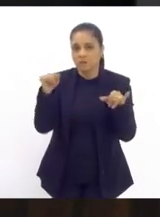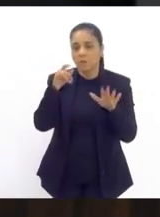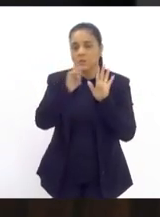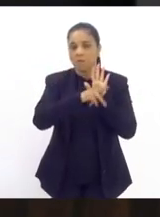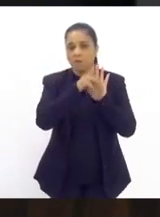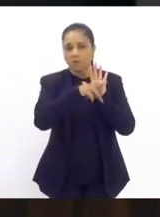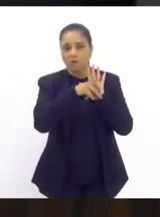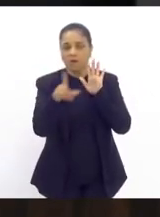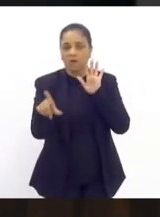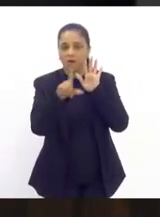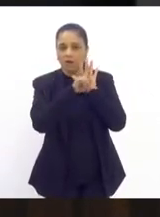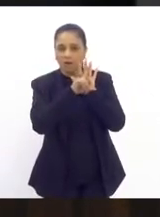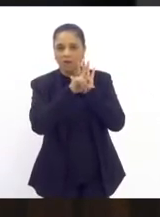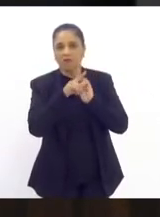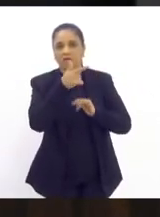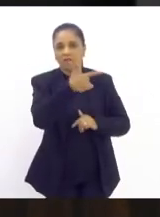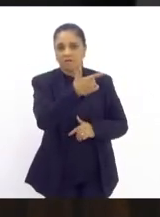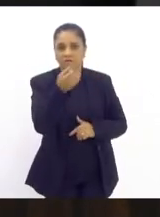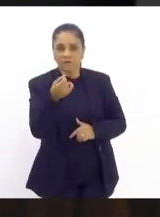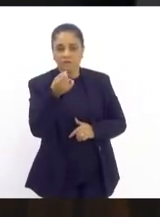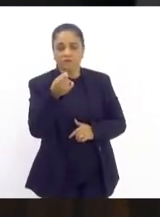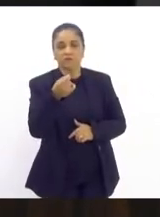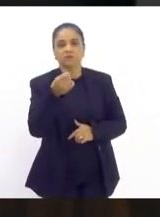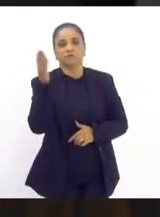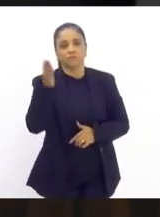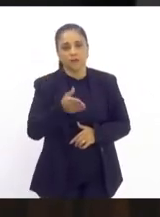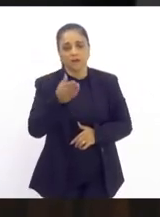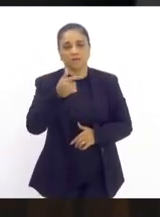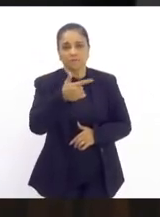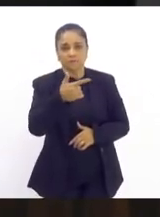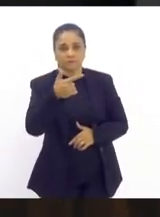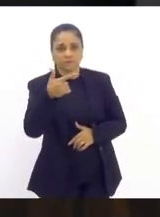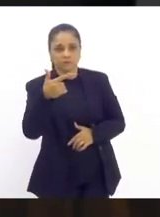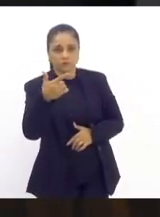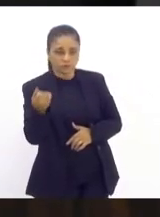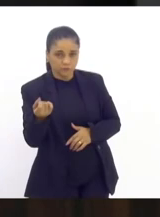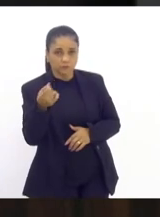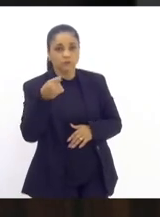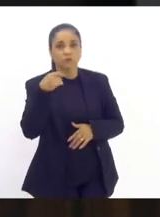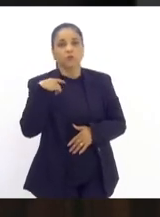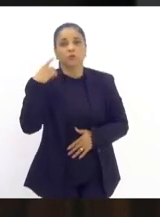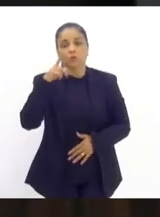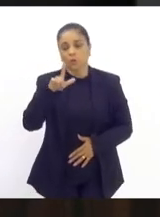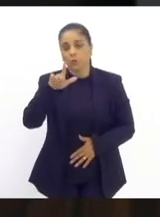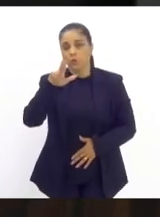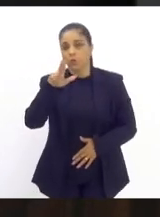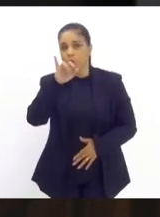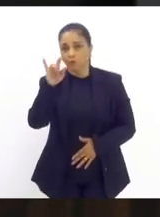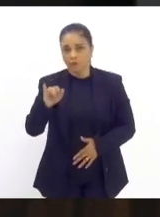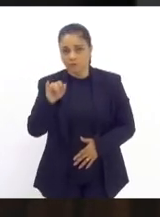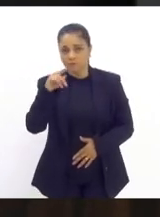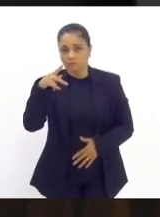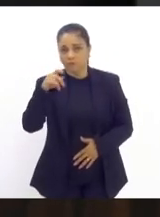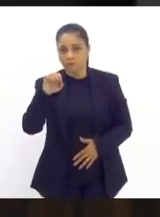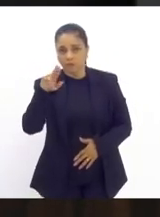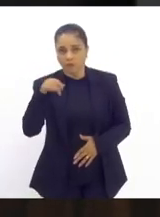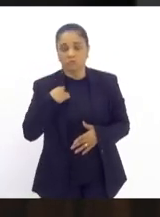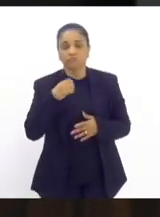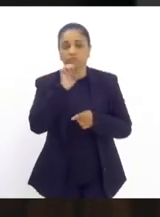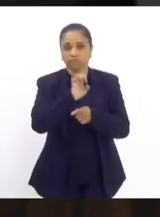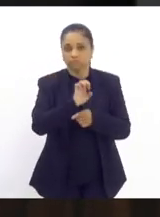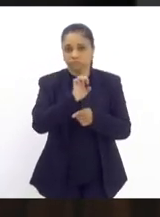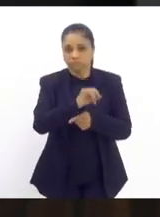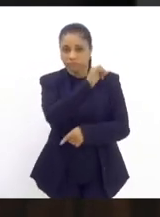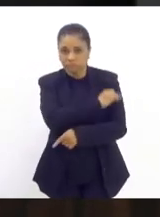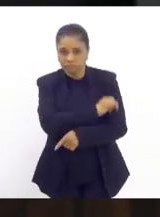projeto de lei número 283 de 2020 e autoria Deputado Luiz Paulo que autoriza o poder executivo do Estado do Rio de